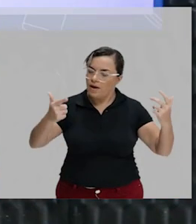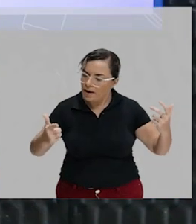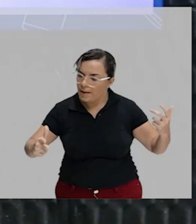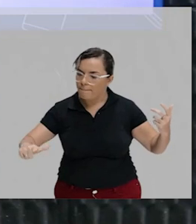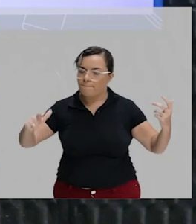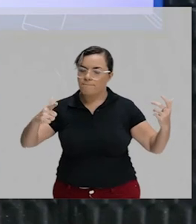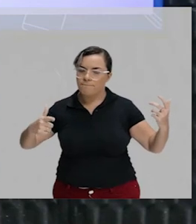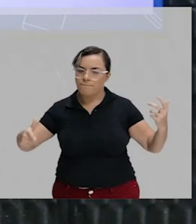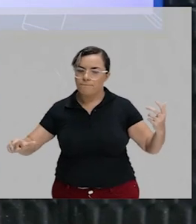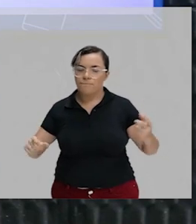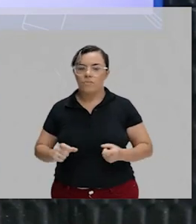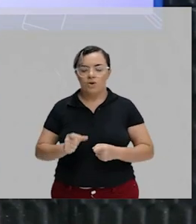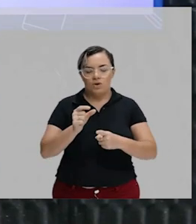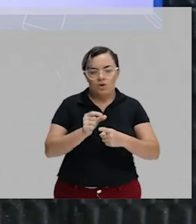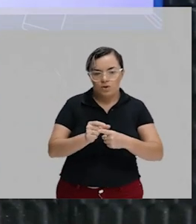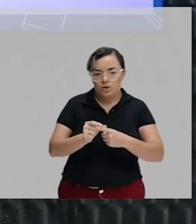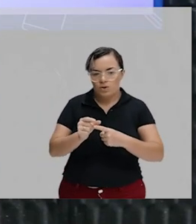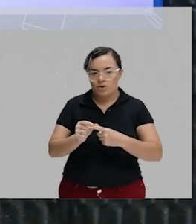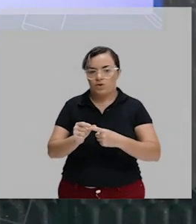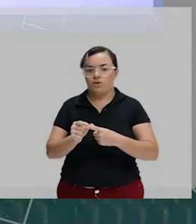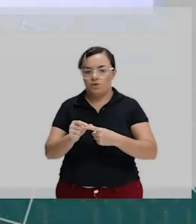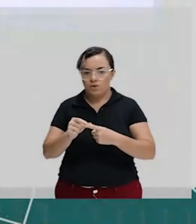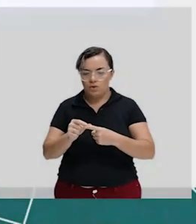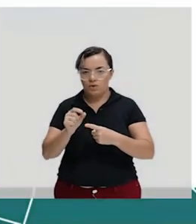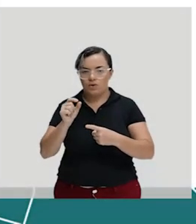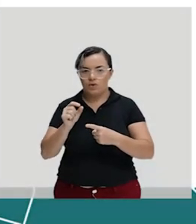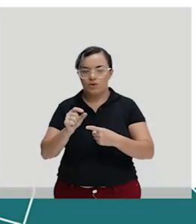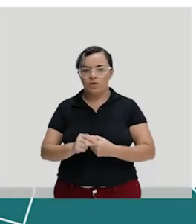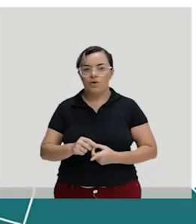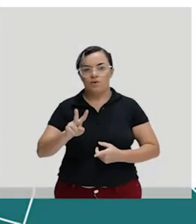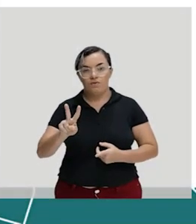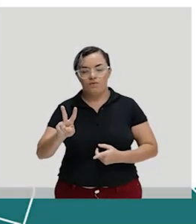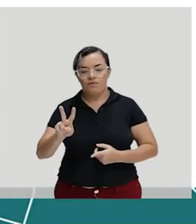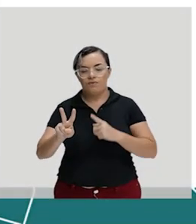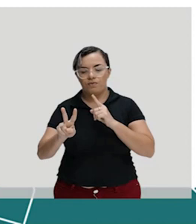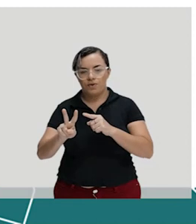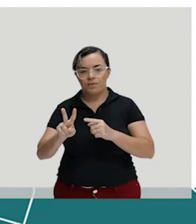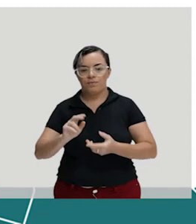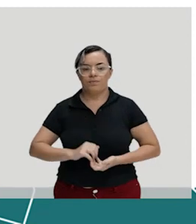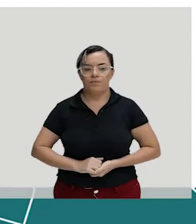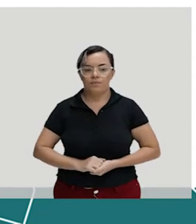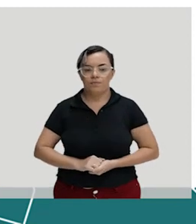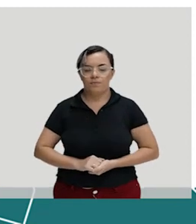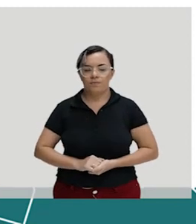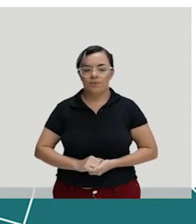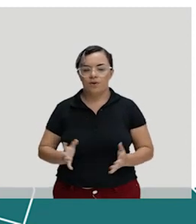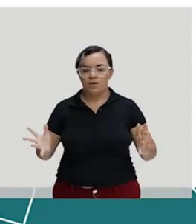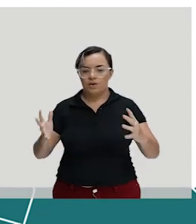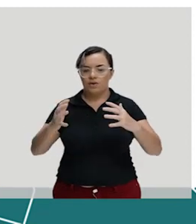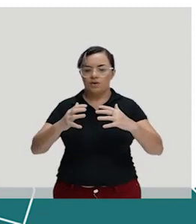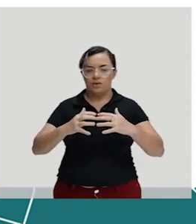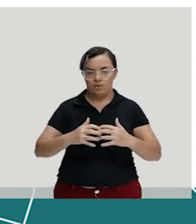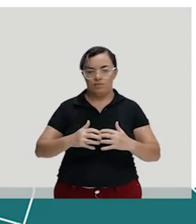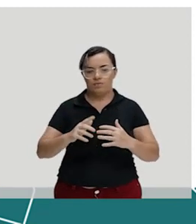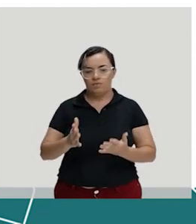aqui o fonema V harmonias que pem que laceram dedos nervosos e